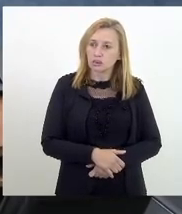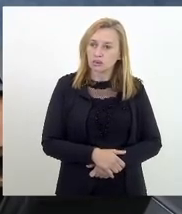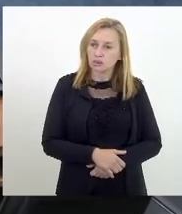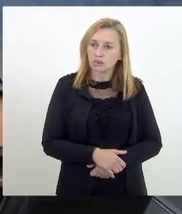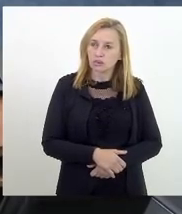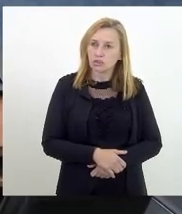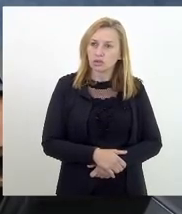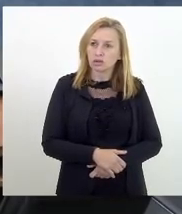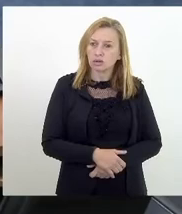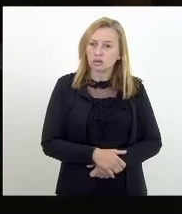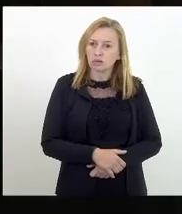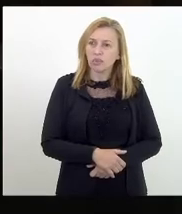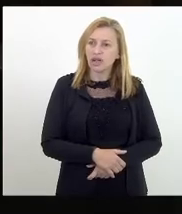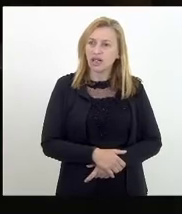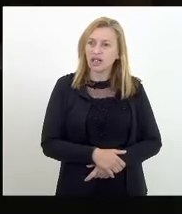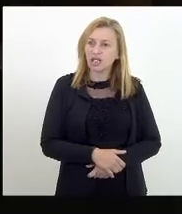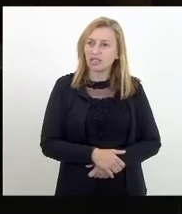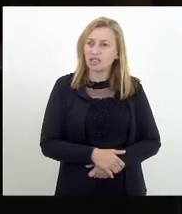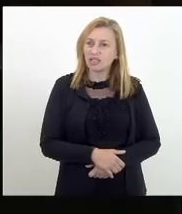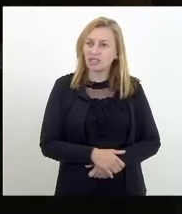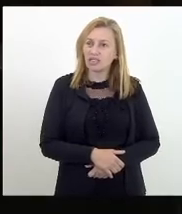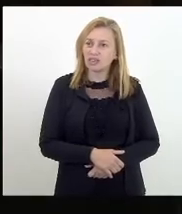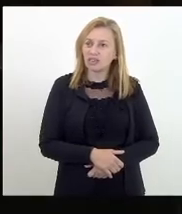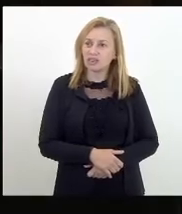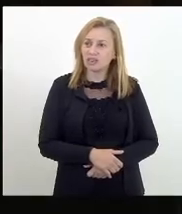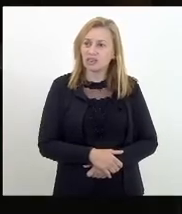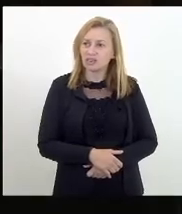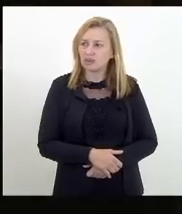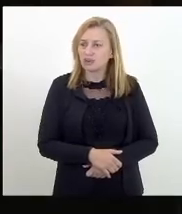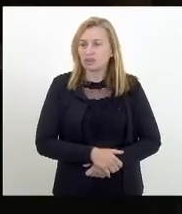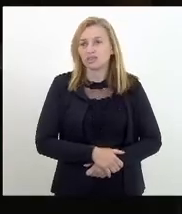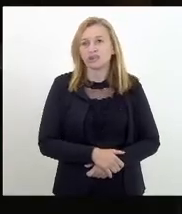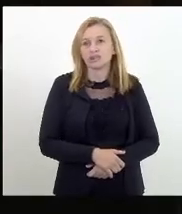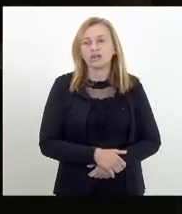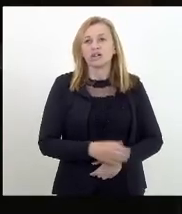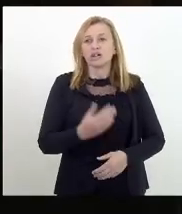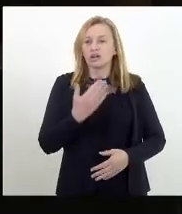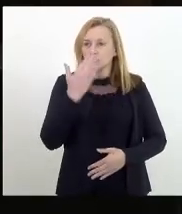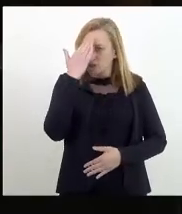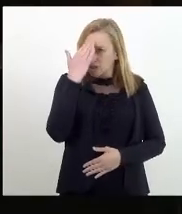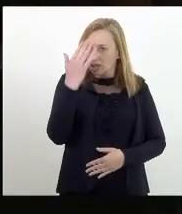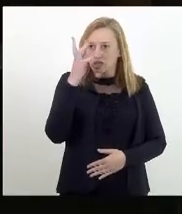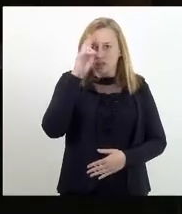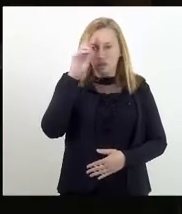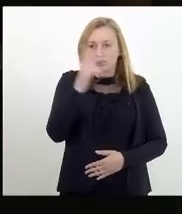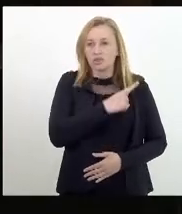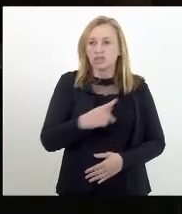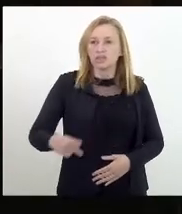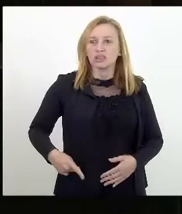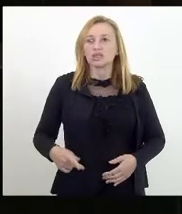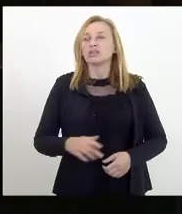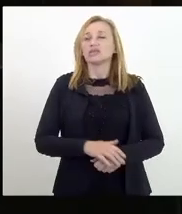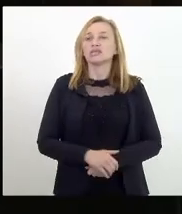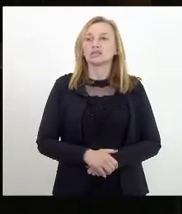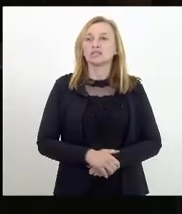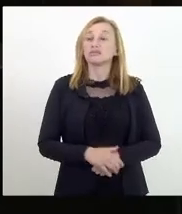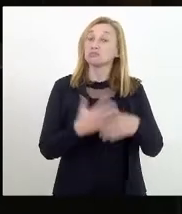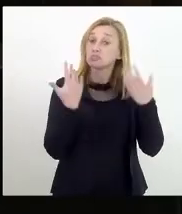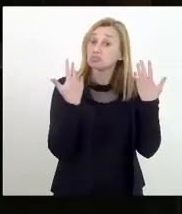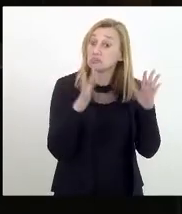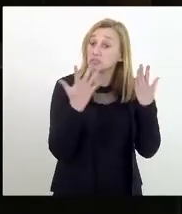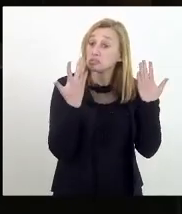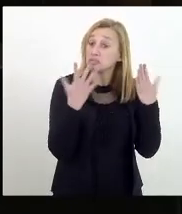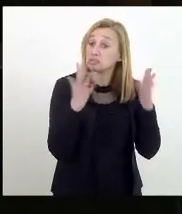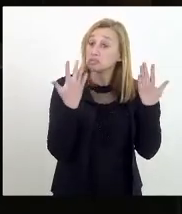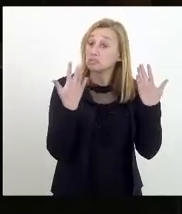e obrigado presidente e cumprimentar a vossa excelência' cumprimentar os meus pares Dá os parabéns